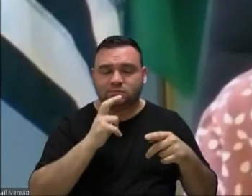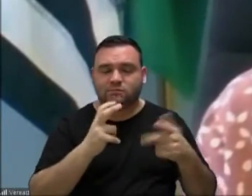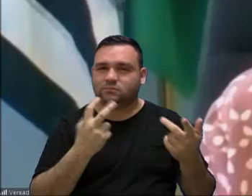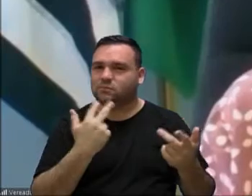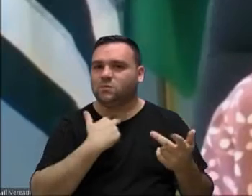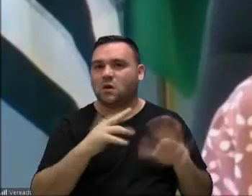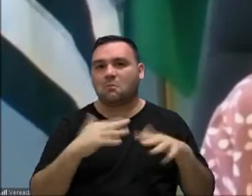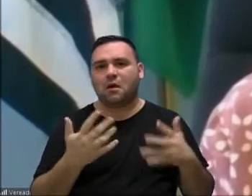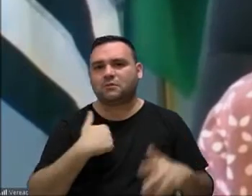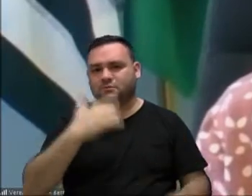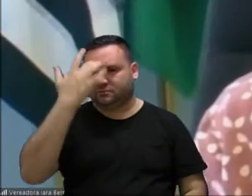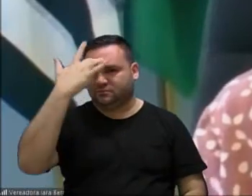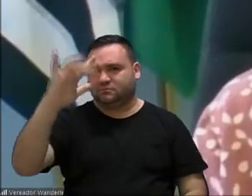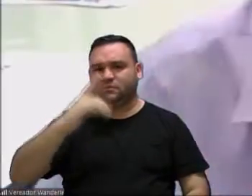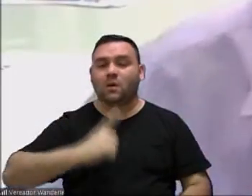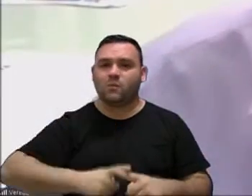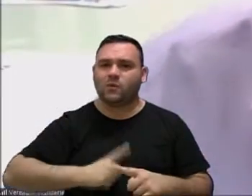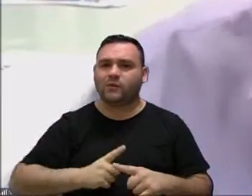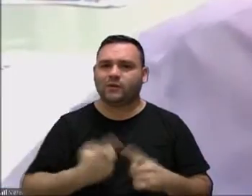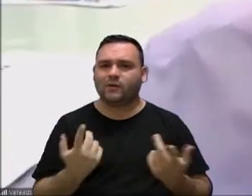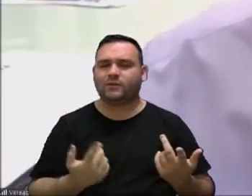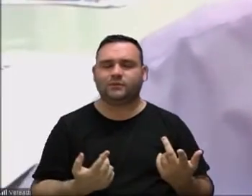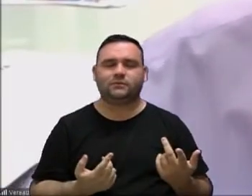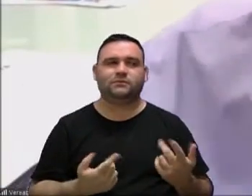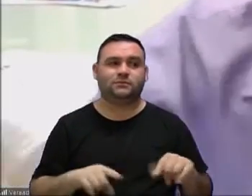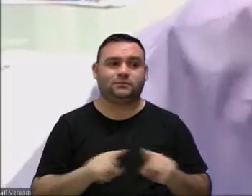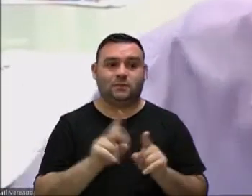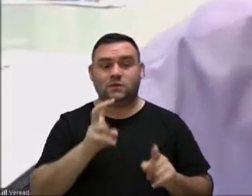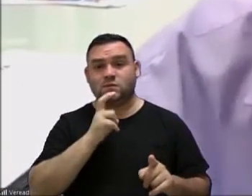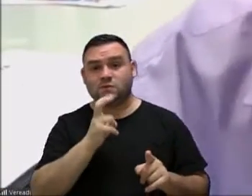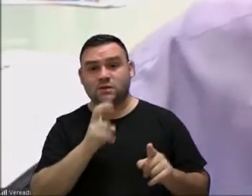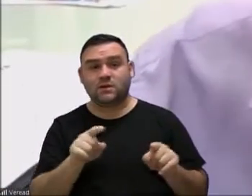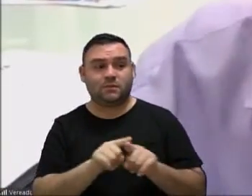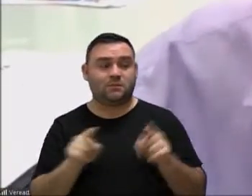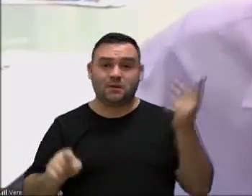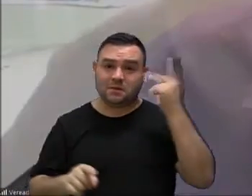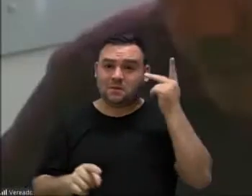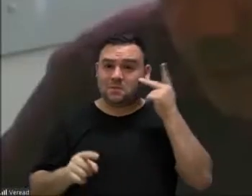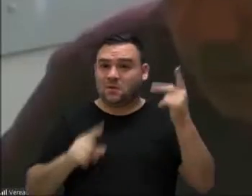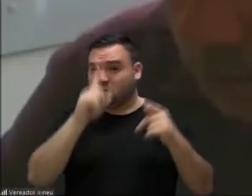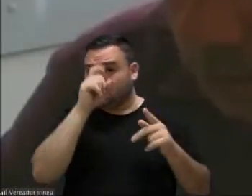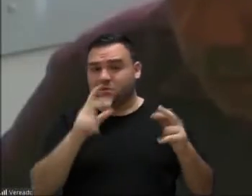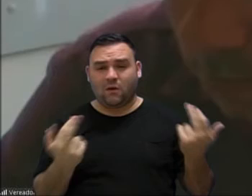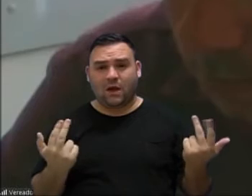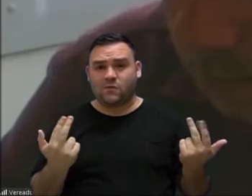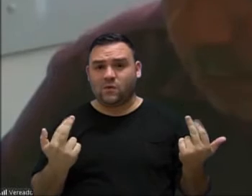entendo essa... ... de campanha tanto em Sorocaba quanto em São Paulo é o mesmo.